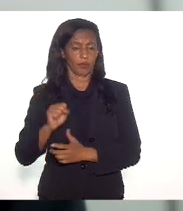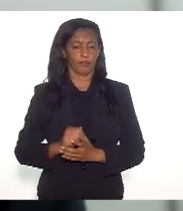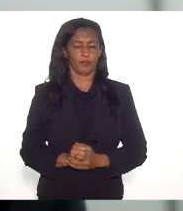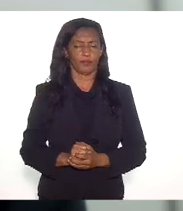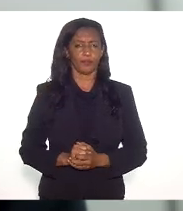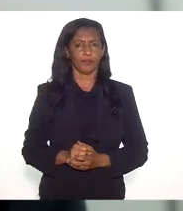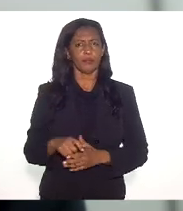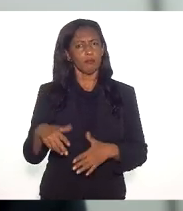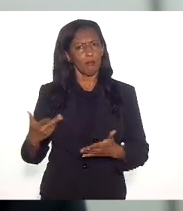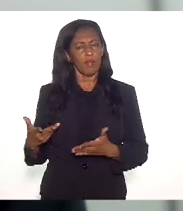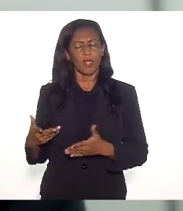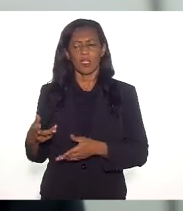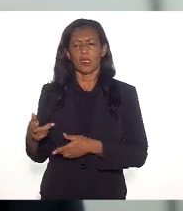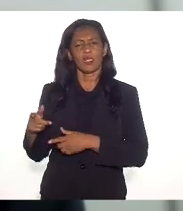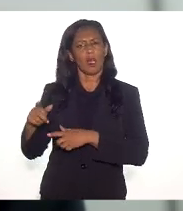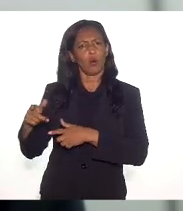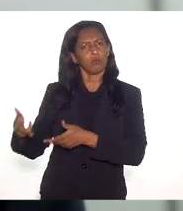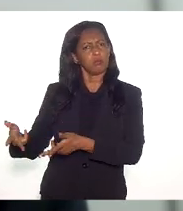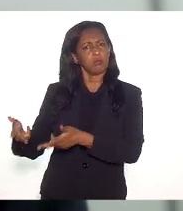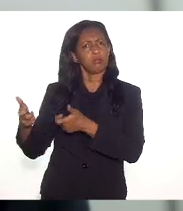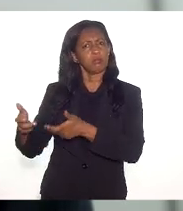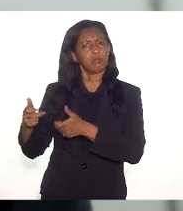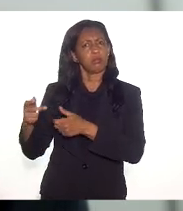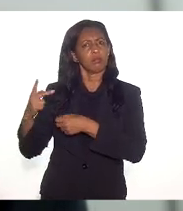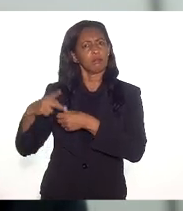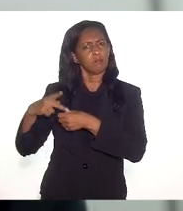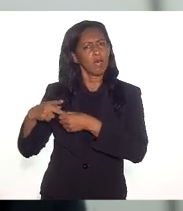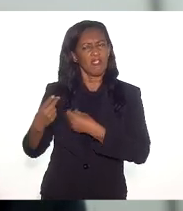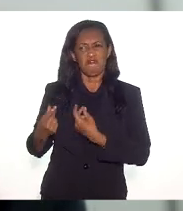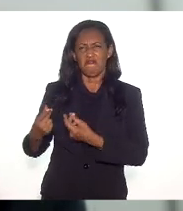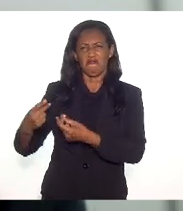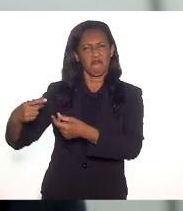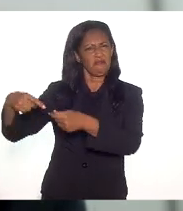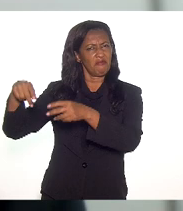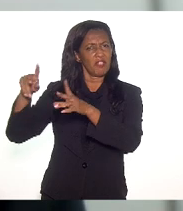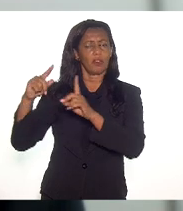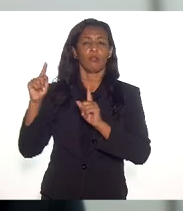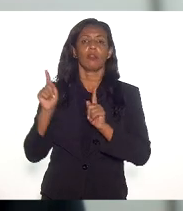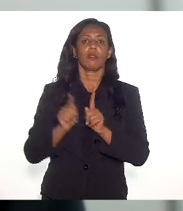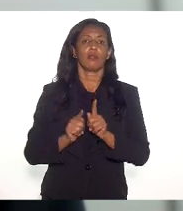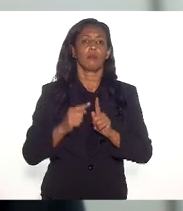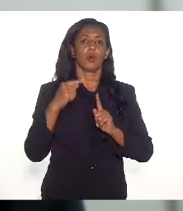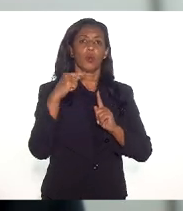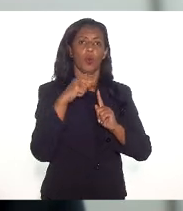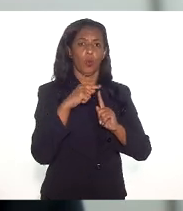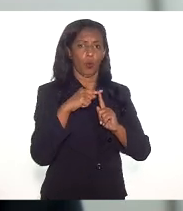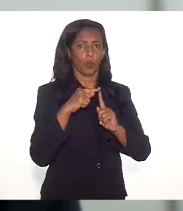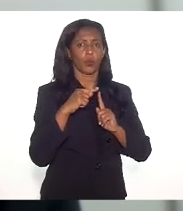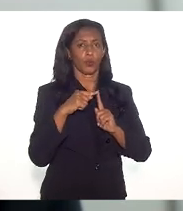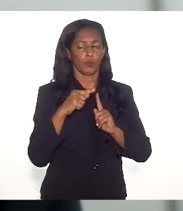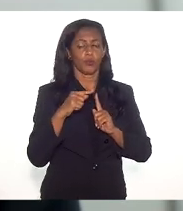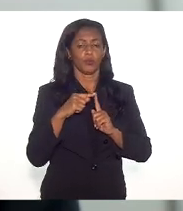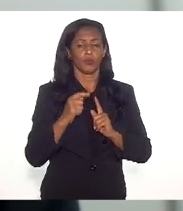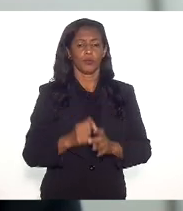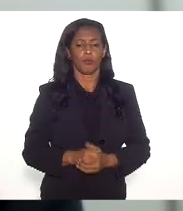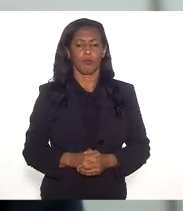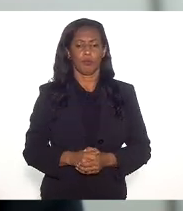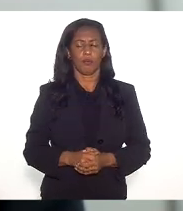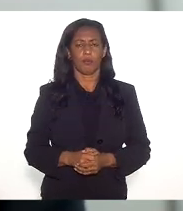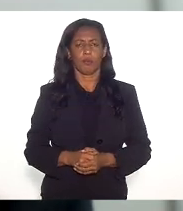que são recursos finitos, e também com o objetivo de mitigar a volatilidade